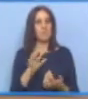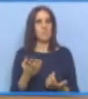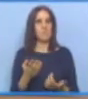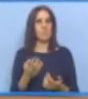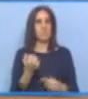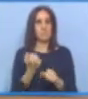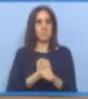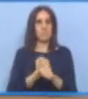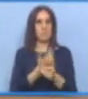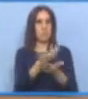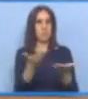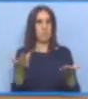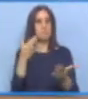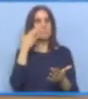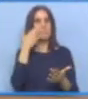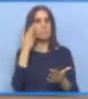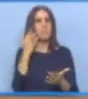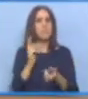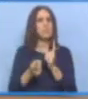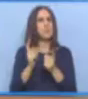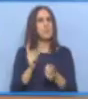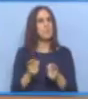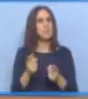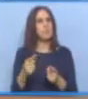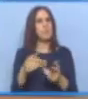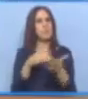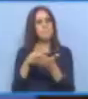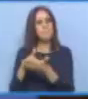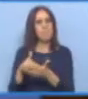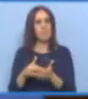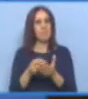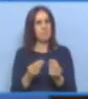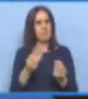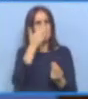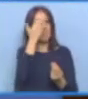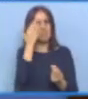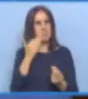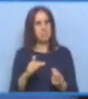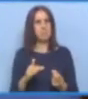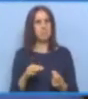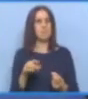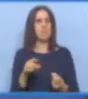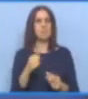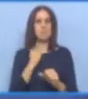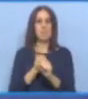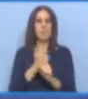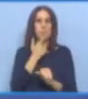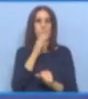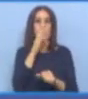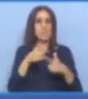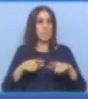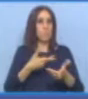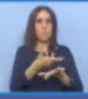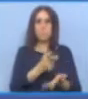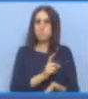dentro dos serviços que são prestados aos migrantes quais é que são aquelas pequenas barreiras que são difíceis de ultrapassar, que dão muito trabalho para quem não fala a língua, para